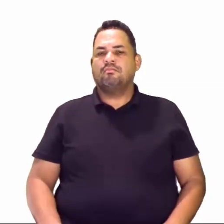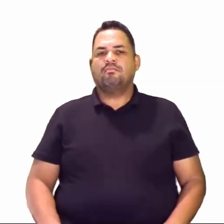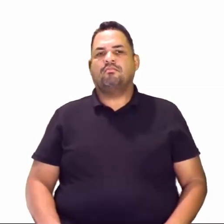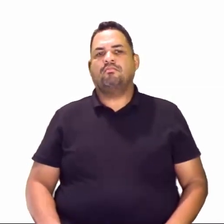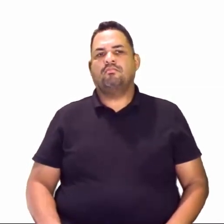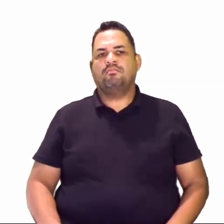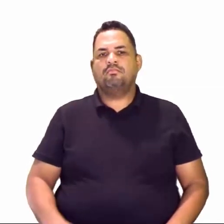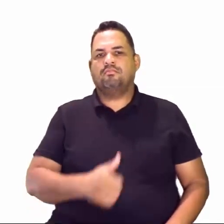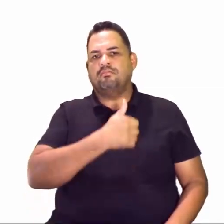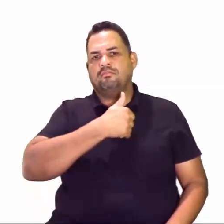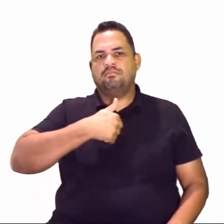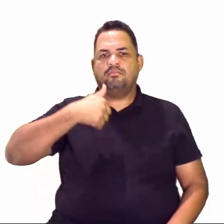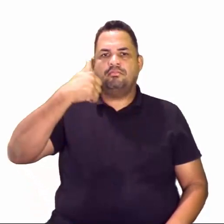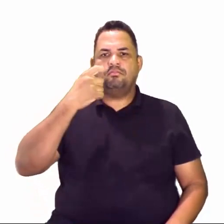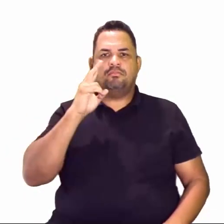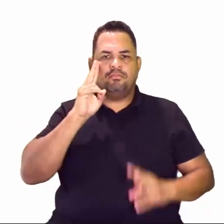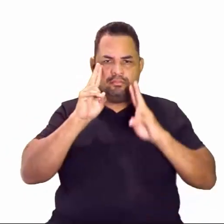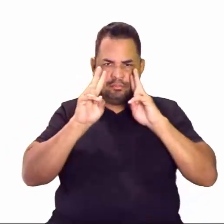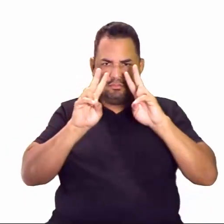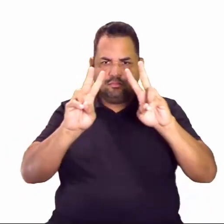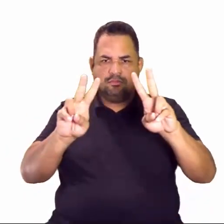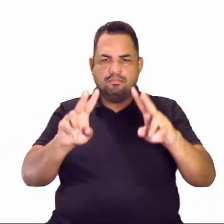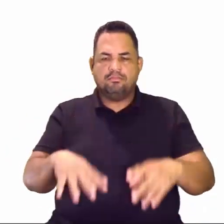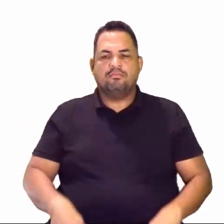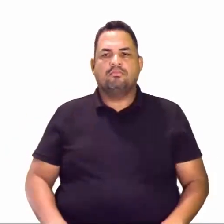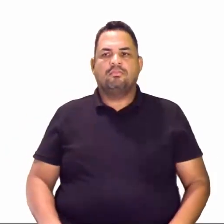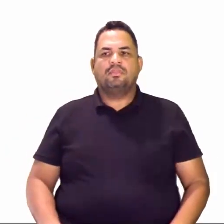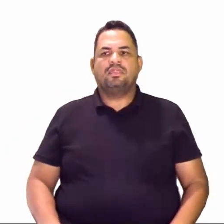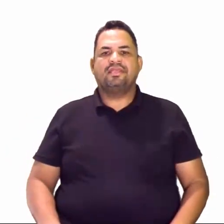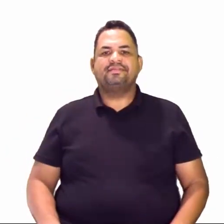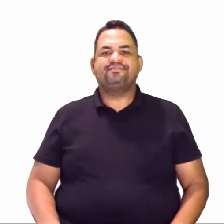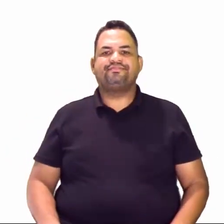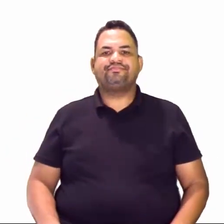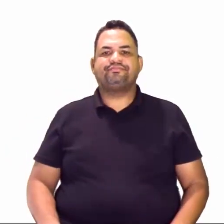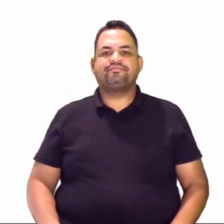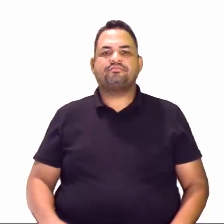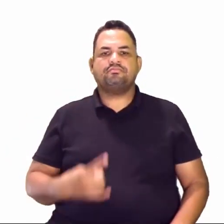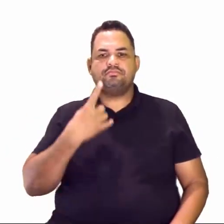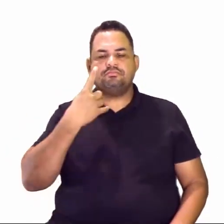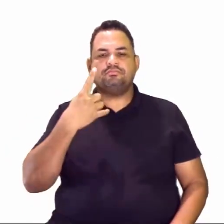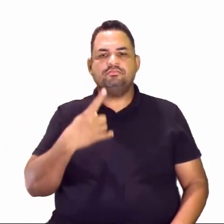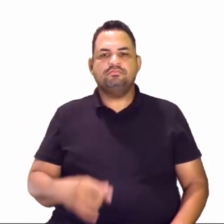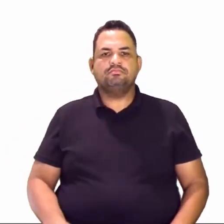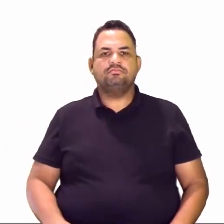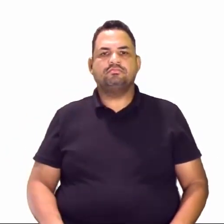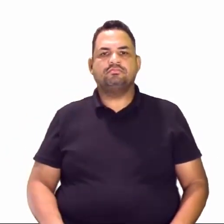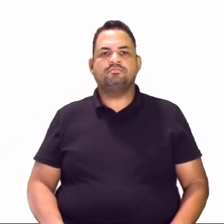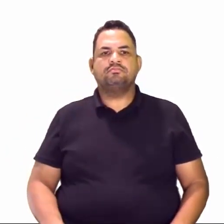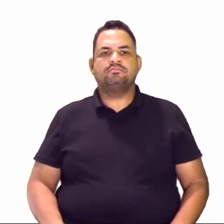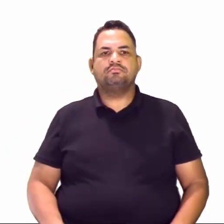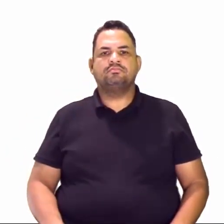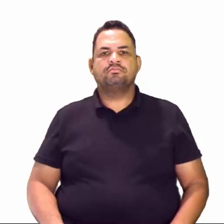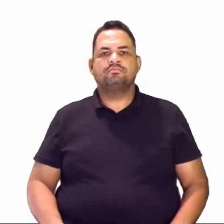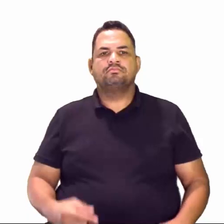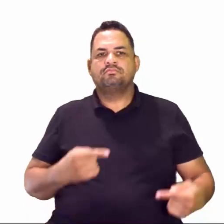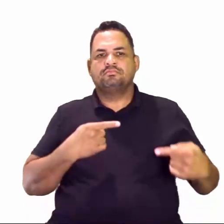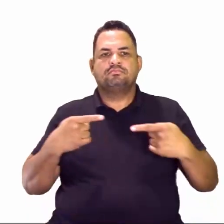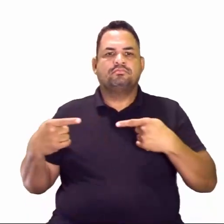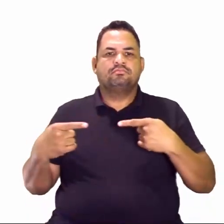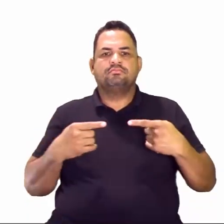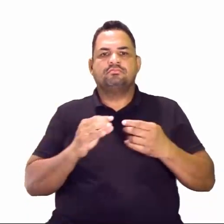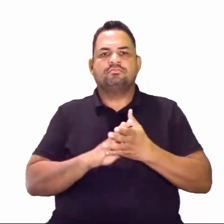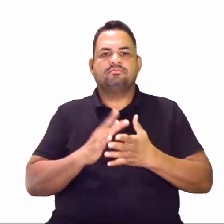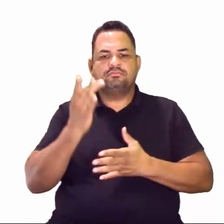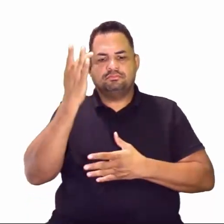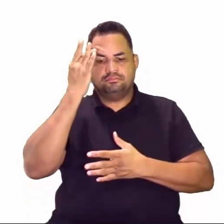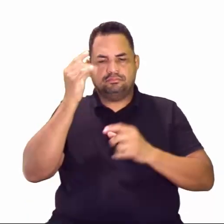Para melhor visualizar, meu caro aluno, olha aí. Então, vamos verificar aqui. Relacionando a